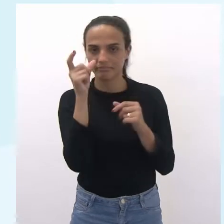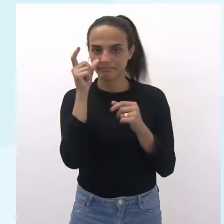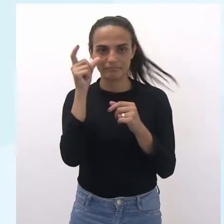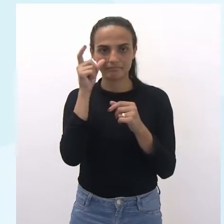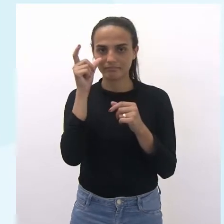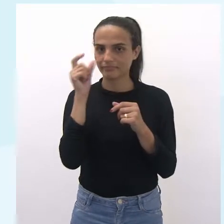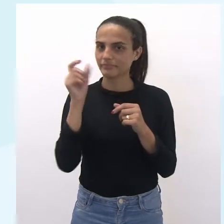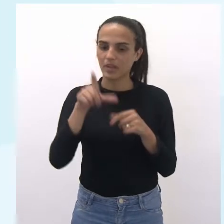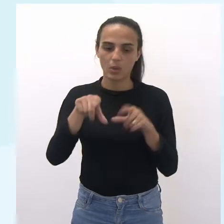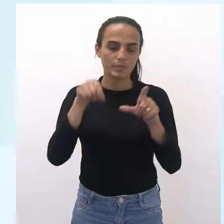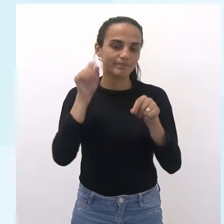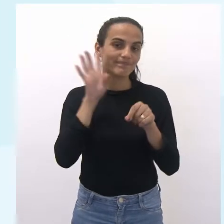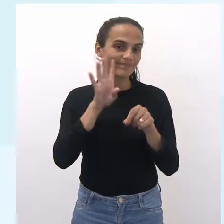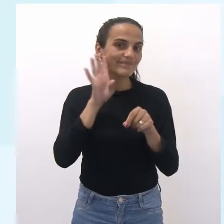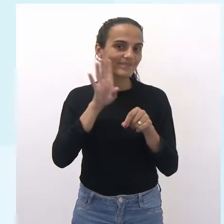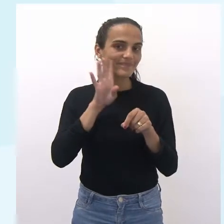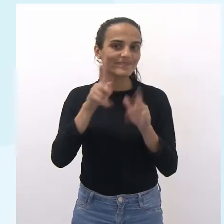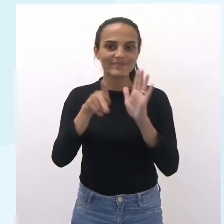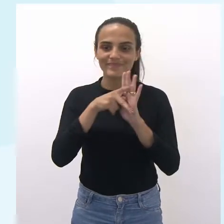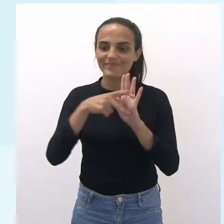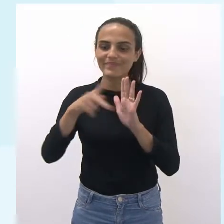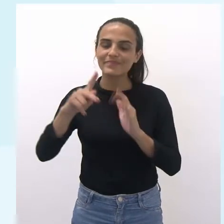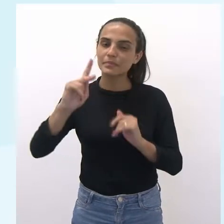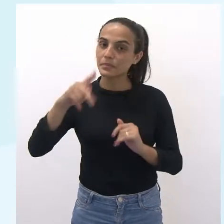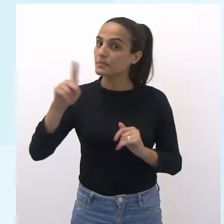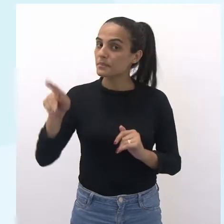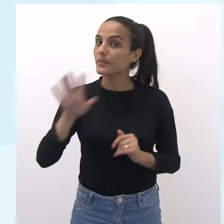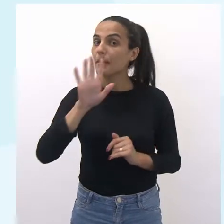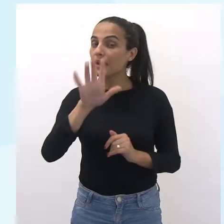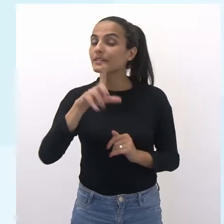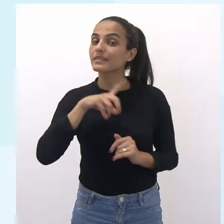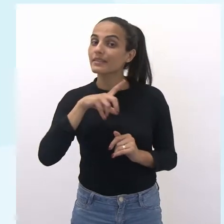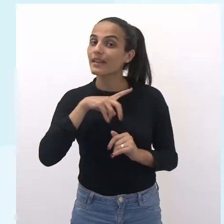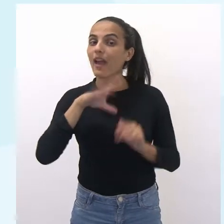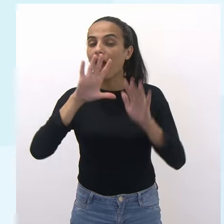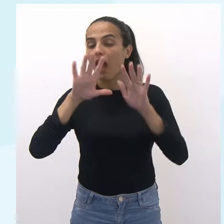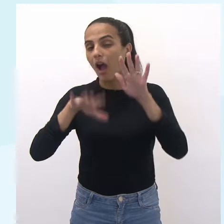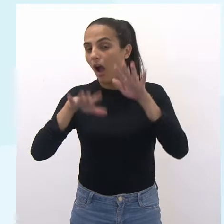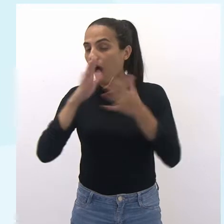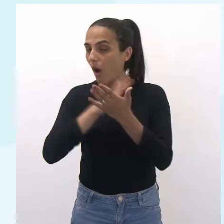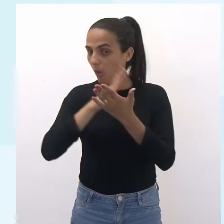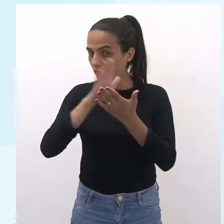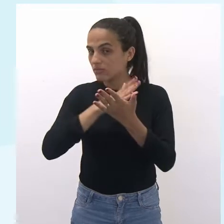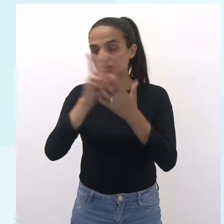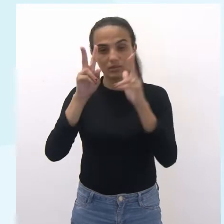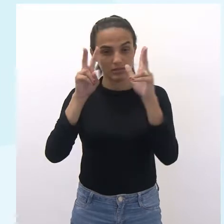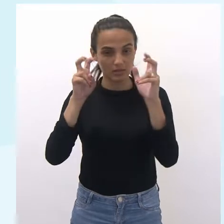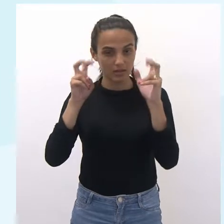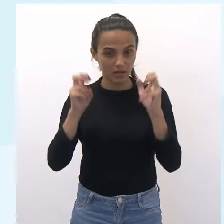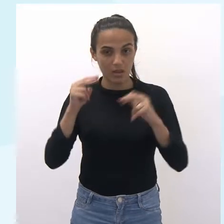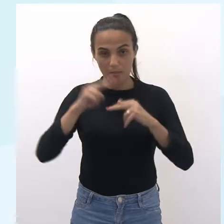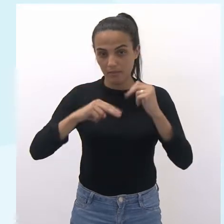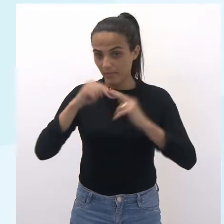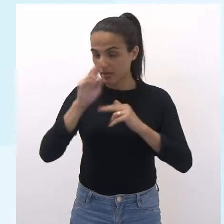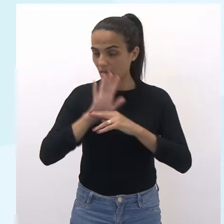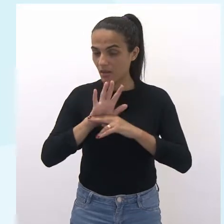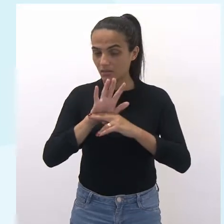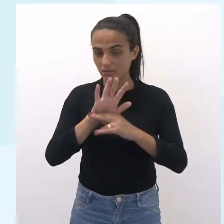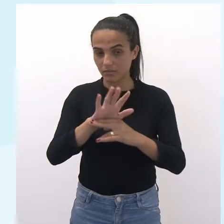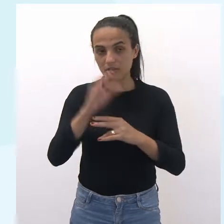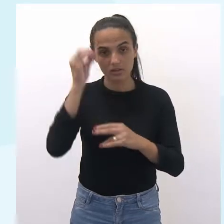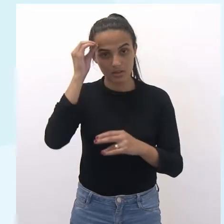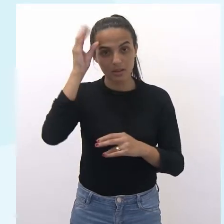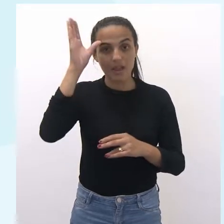muito legal da parte dos professores, tem alguns assuntos, alguns temas, alguns objetos de conhecimento que possam ser